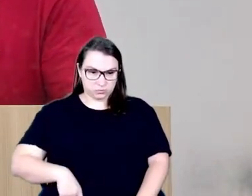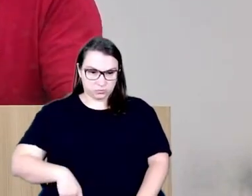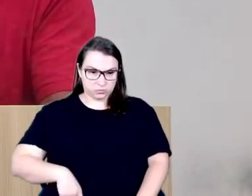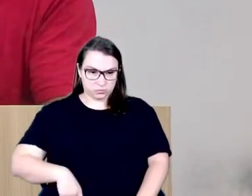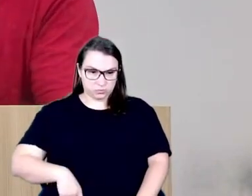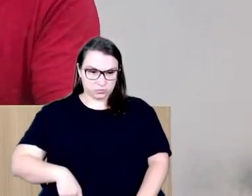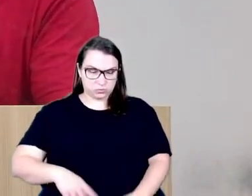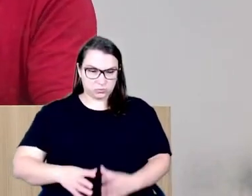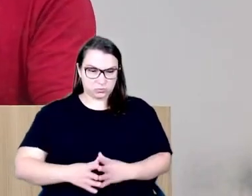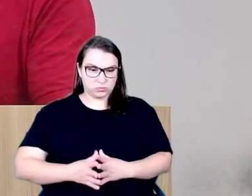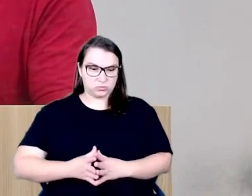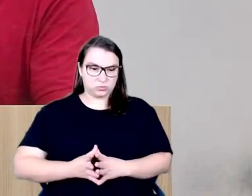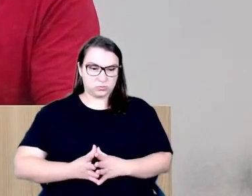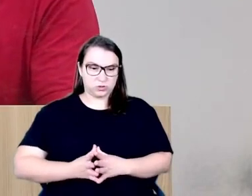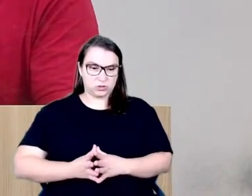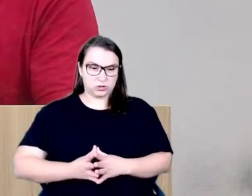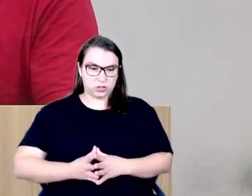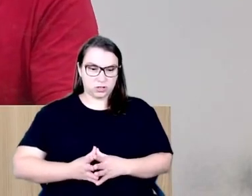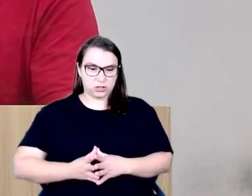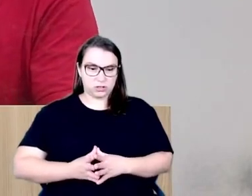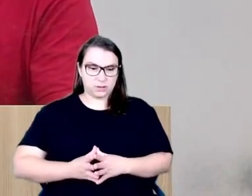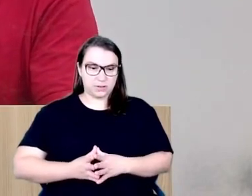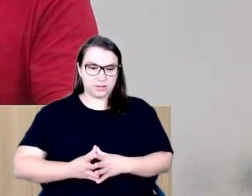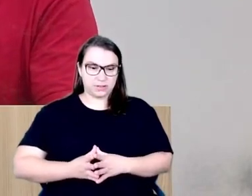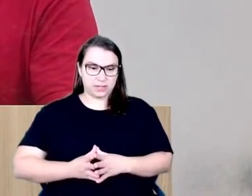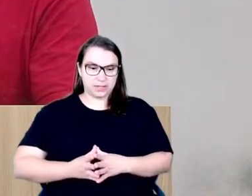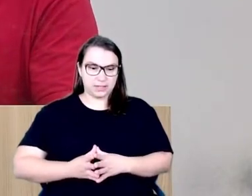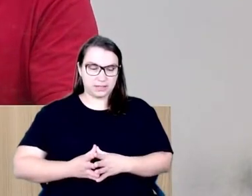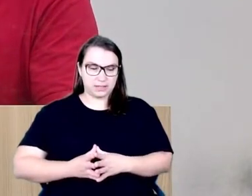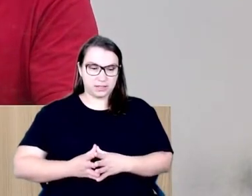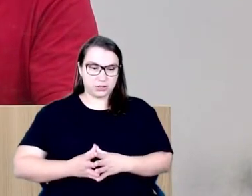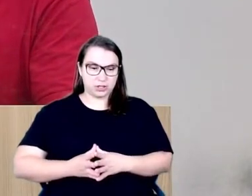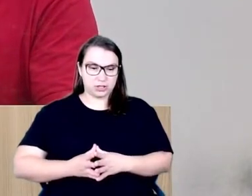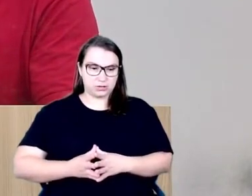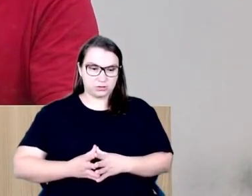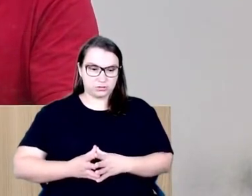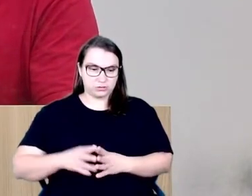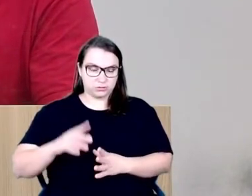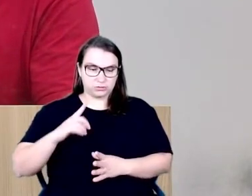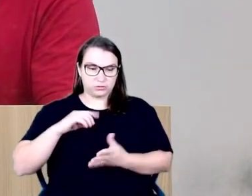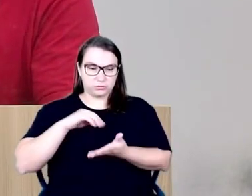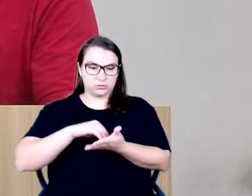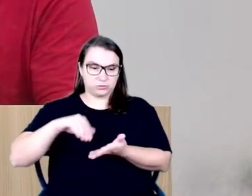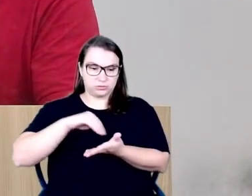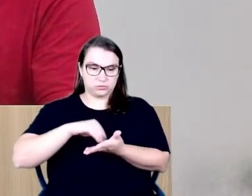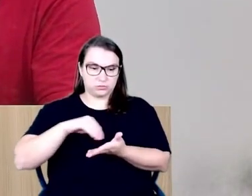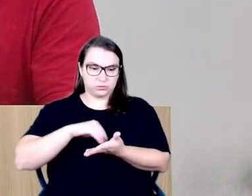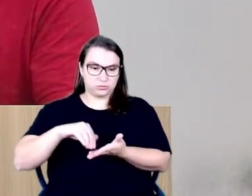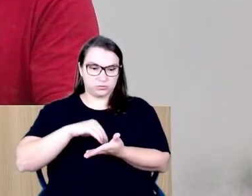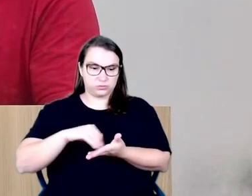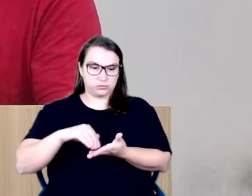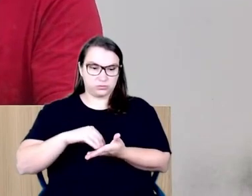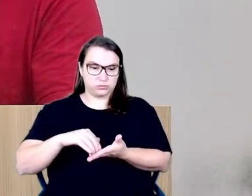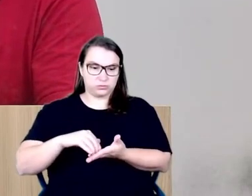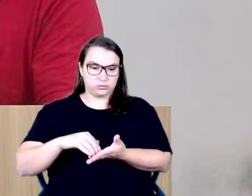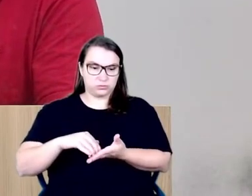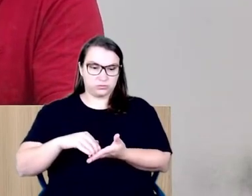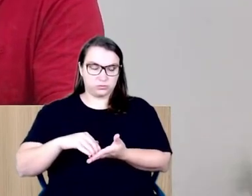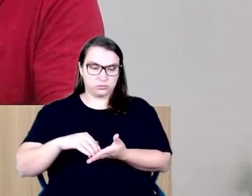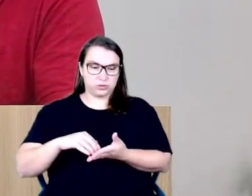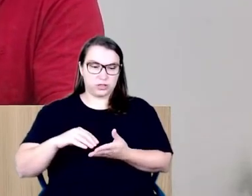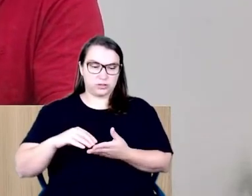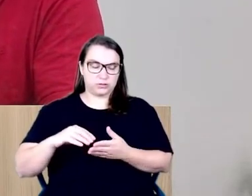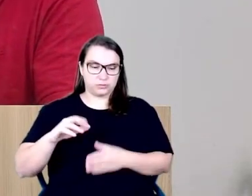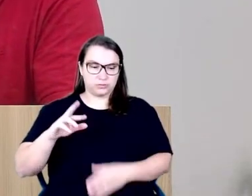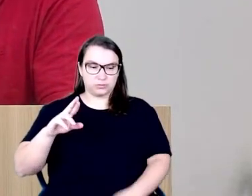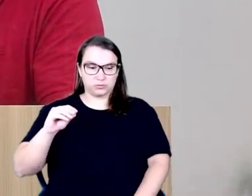presidente e Maria Maria José Dias secretária de organização rosimara